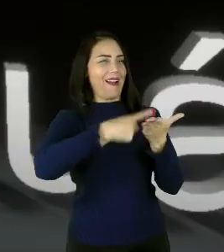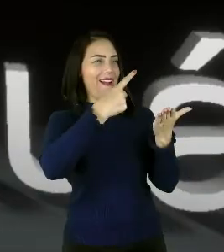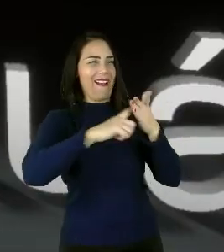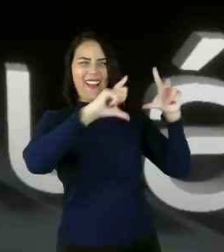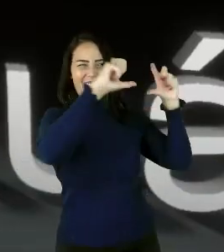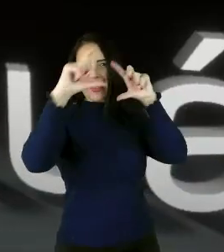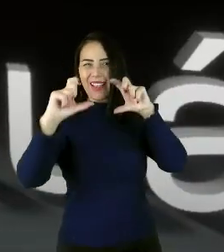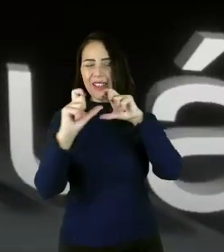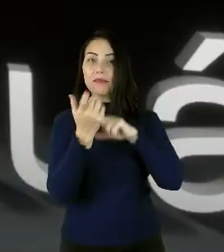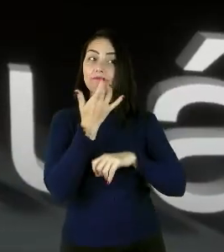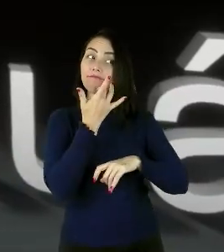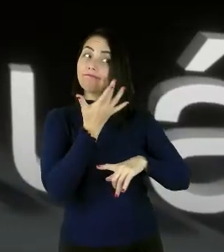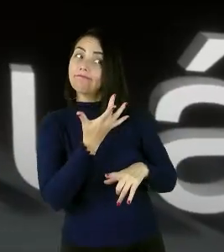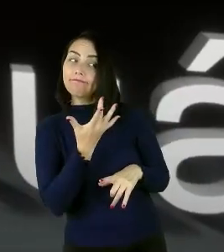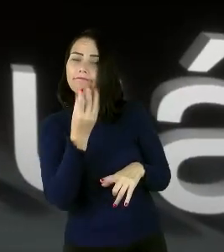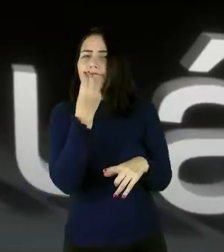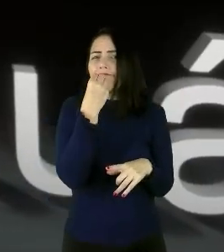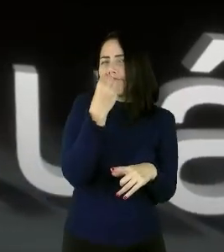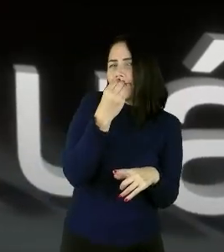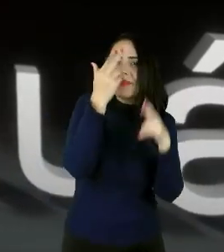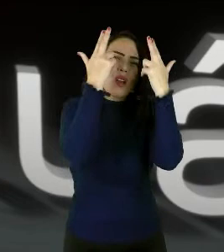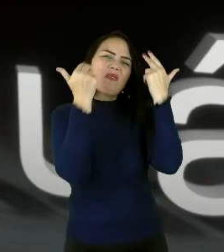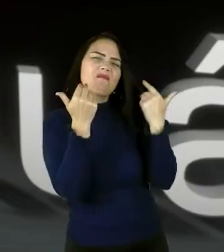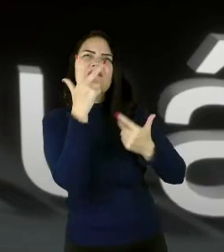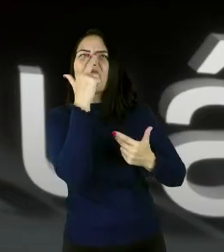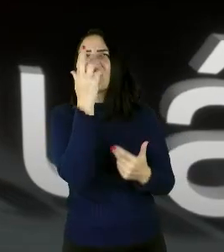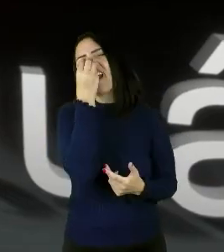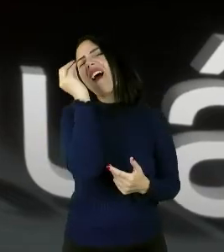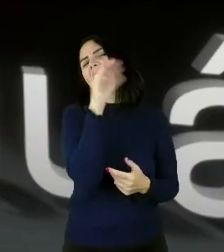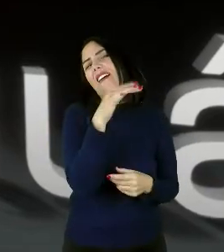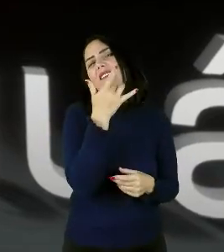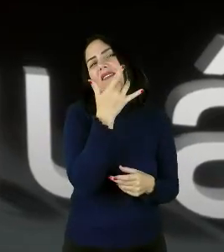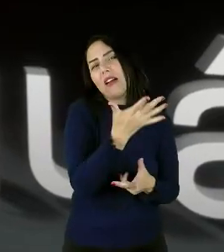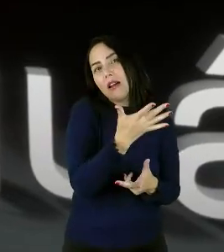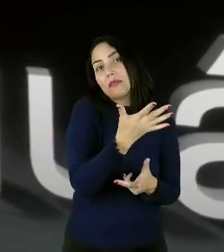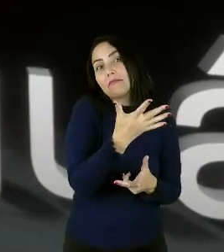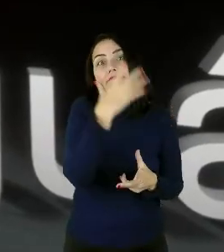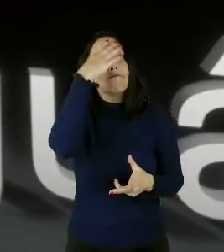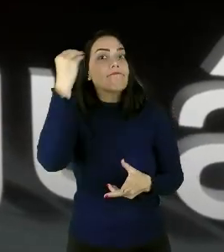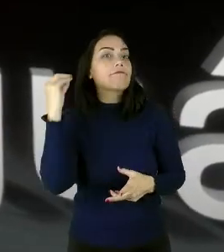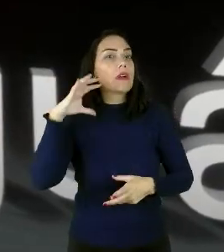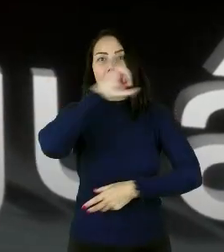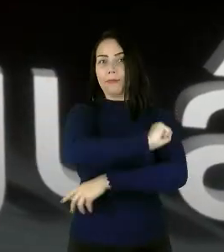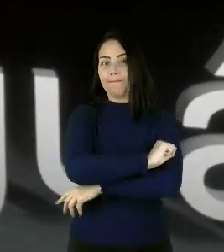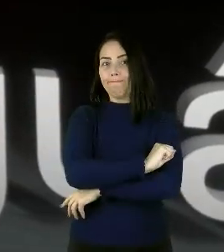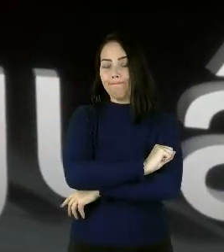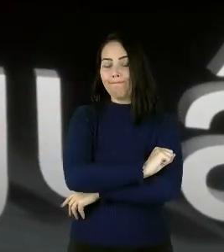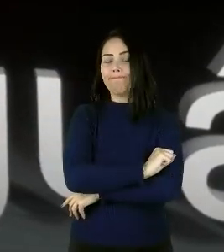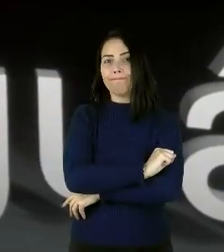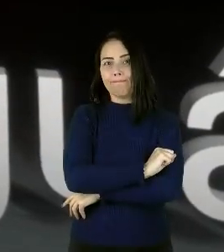registro tudo fica mais frágil mas comum banalizado E esquecemos tudo mais